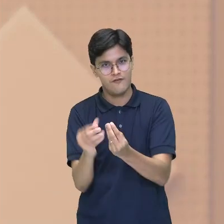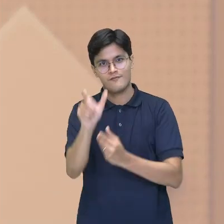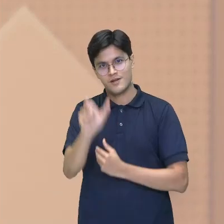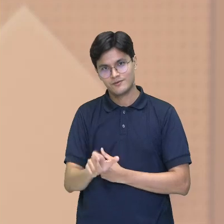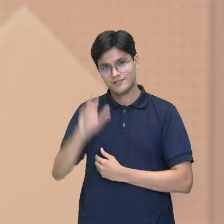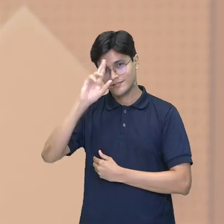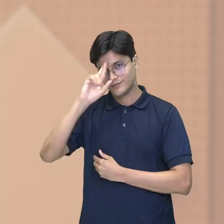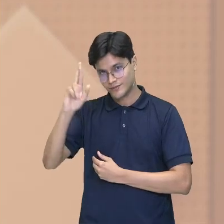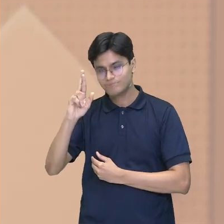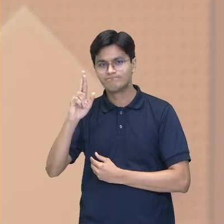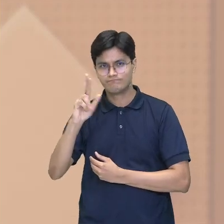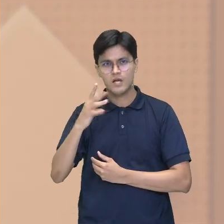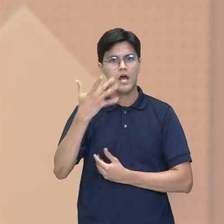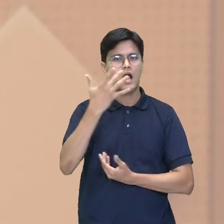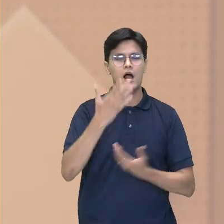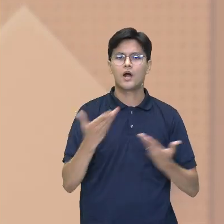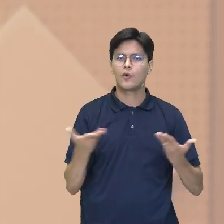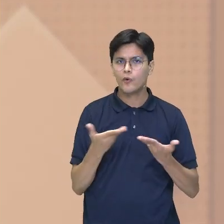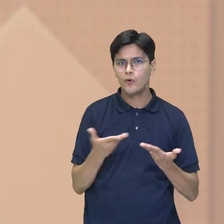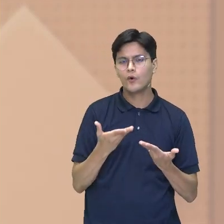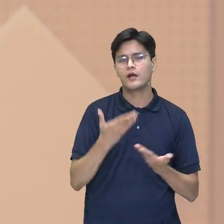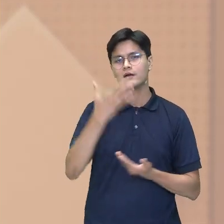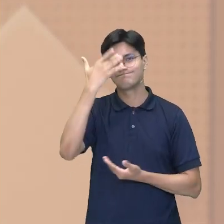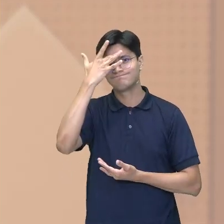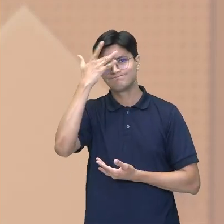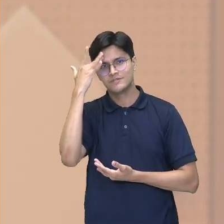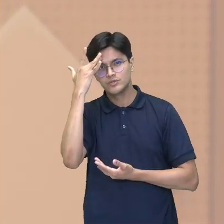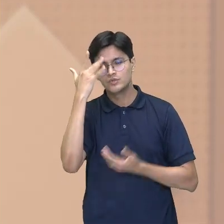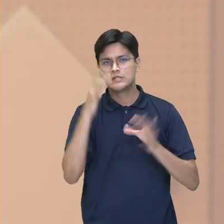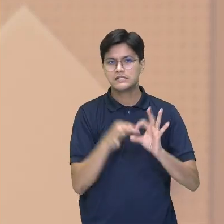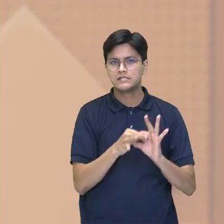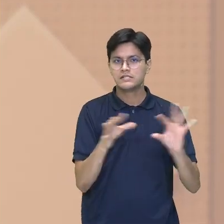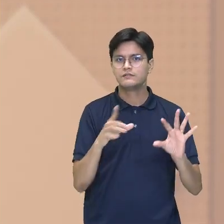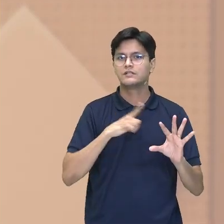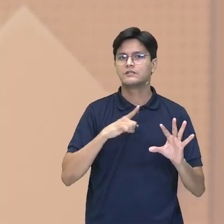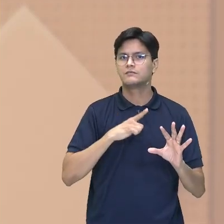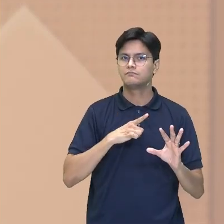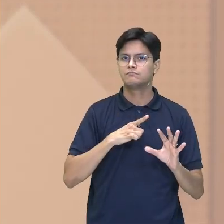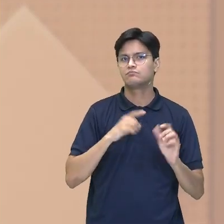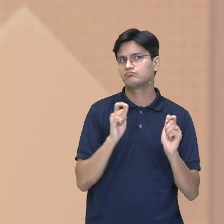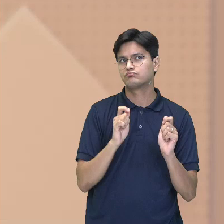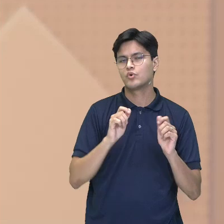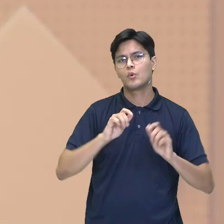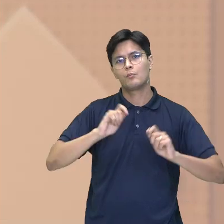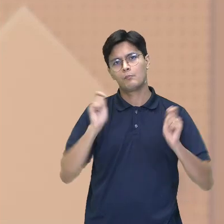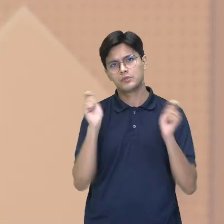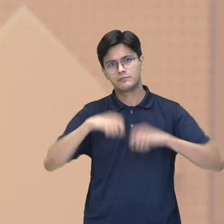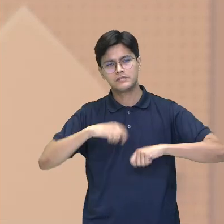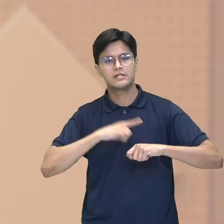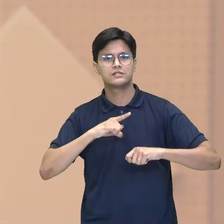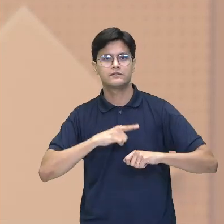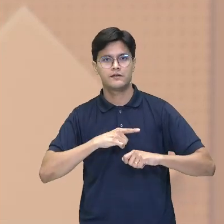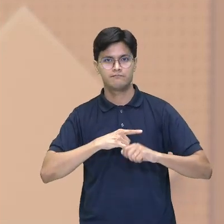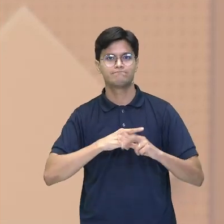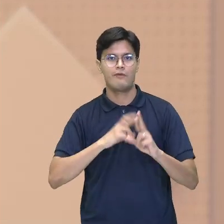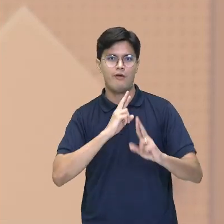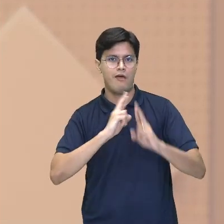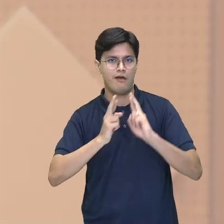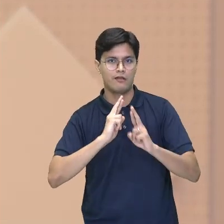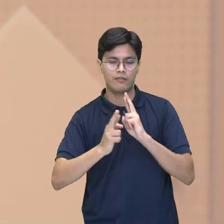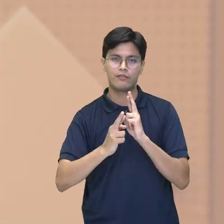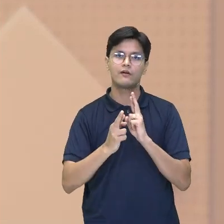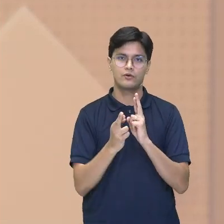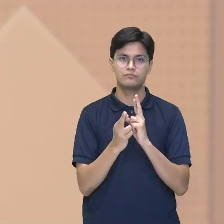né, eles tinham uma relação, poderia ser amigável. Como é que seria essa relação amigável? Ajudando os